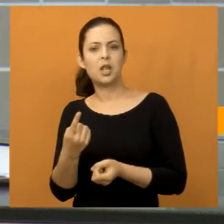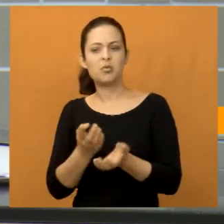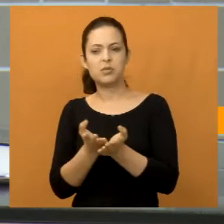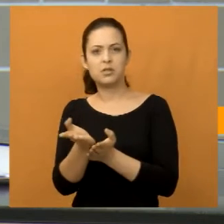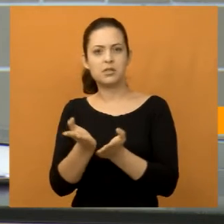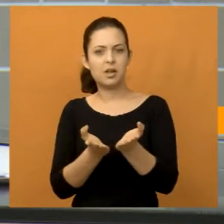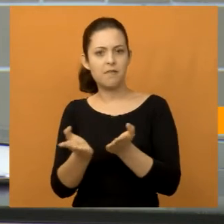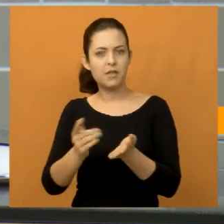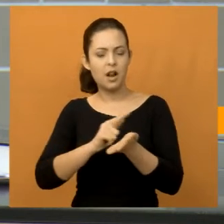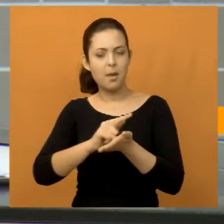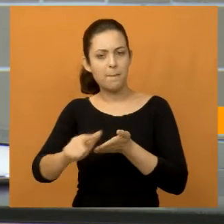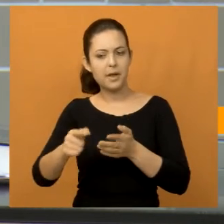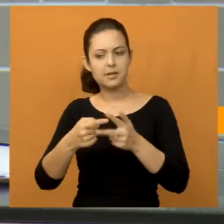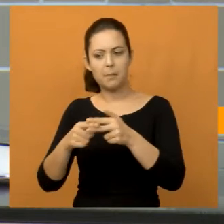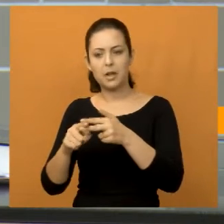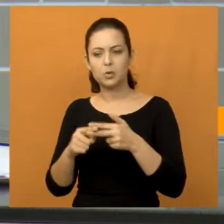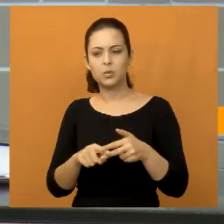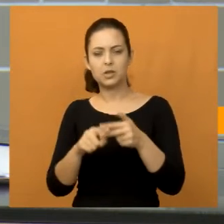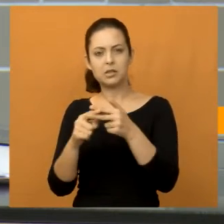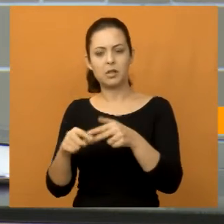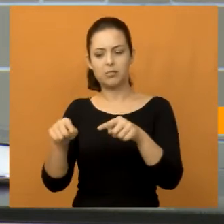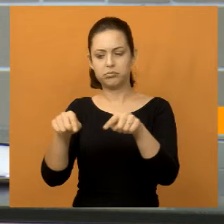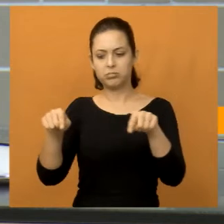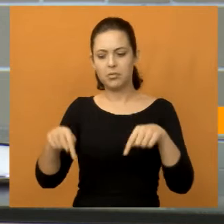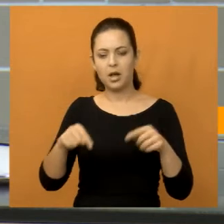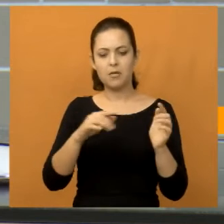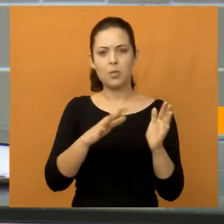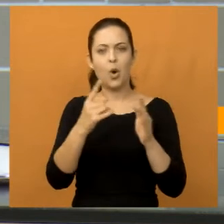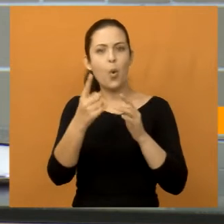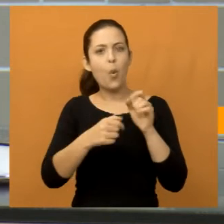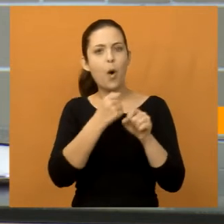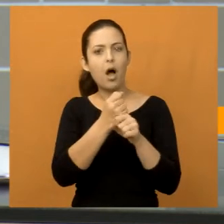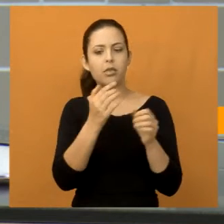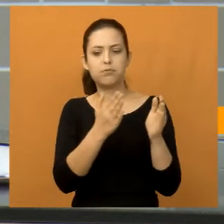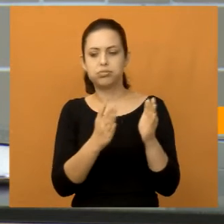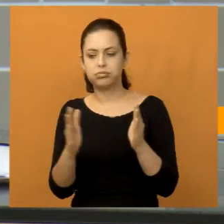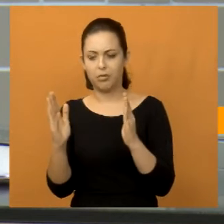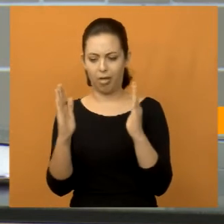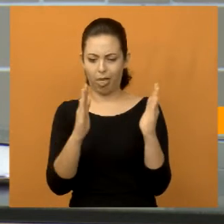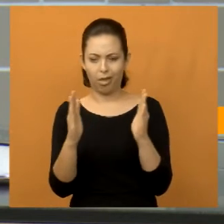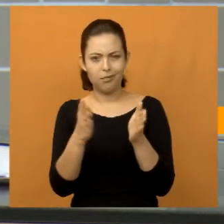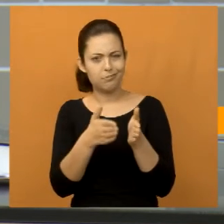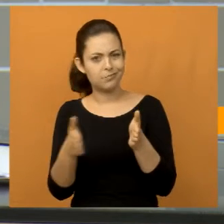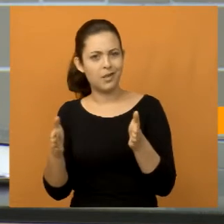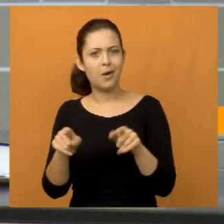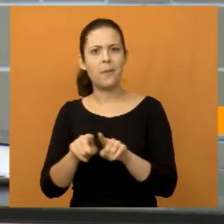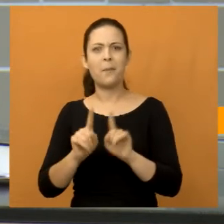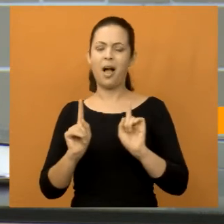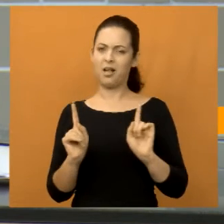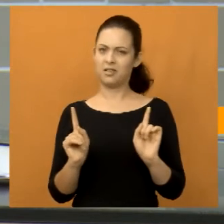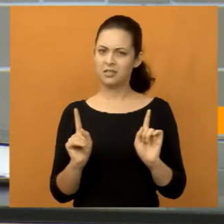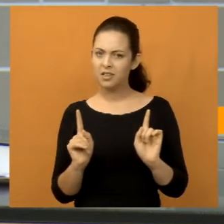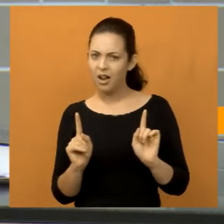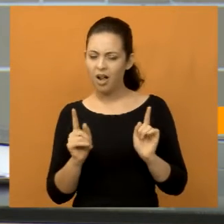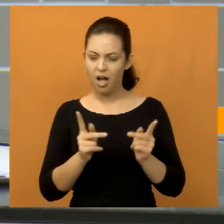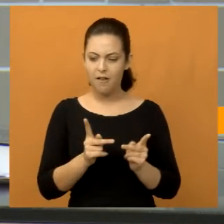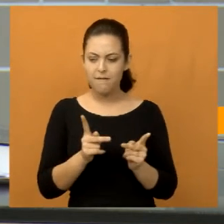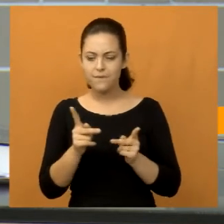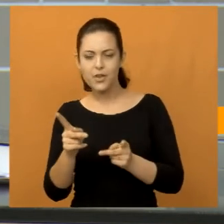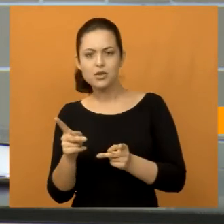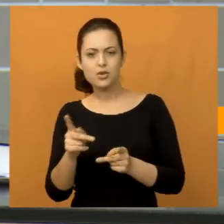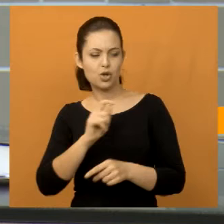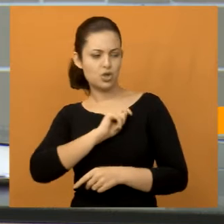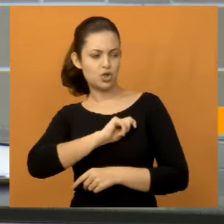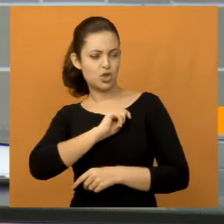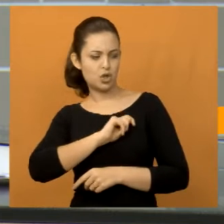de limpeza e manutenção ao longo do ano de 2016. Porém, no momento da visita da equipe